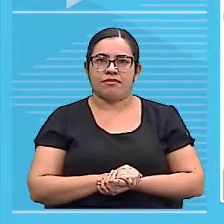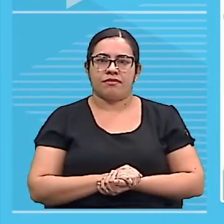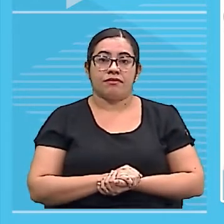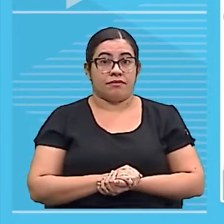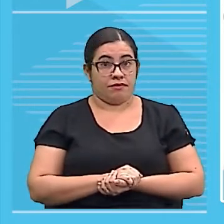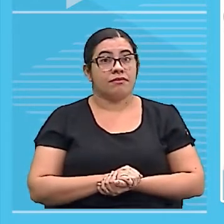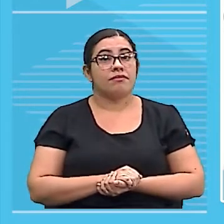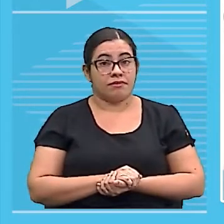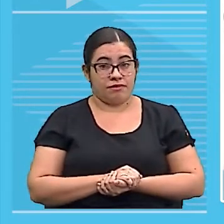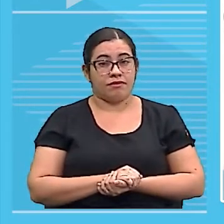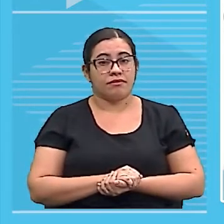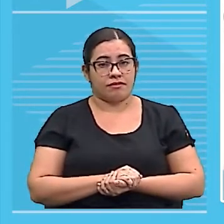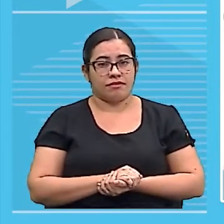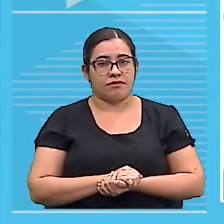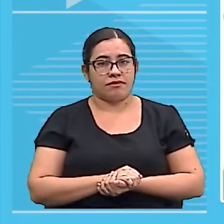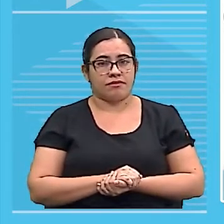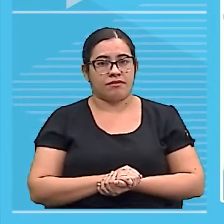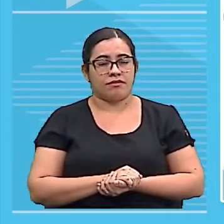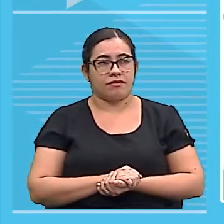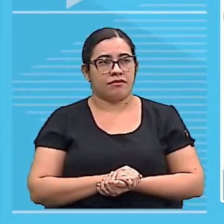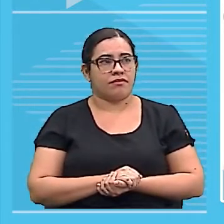e olha aí